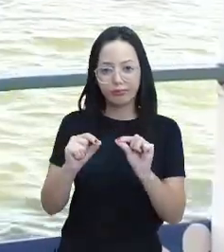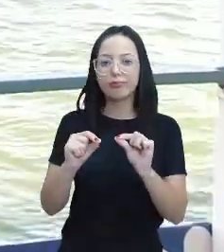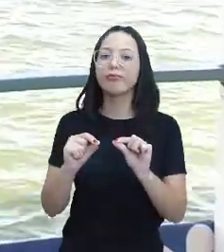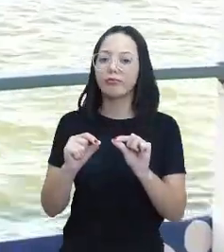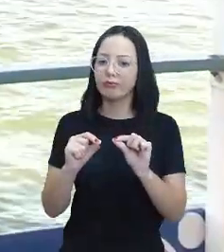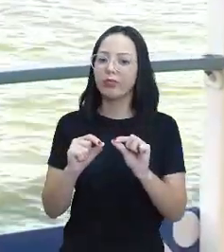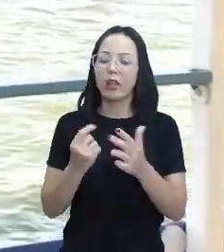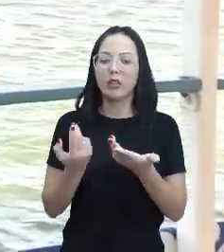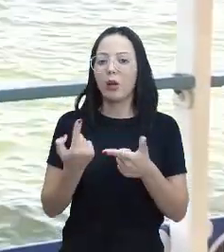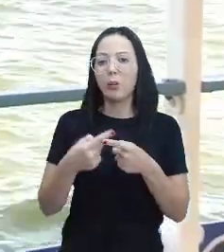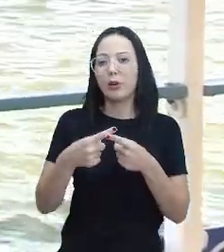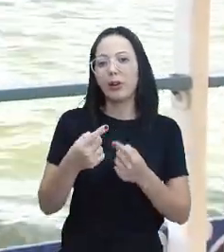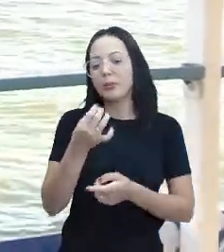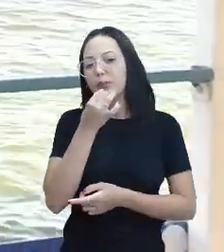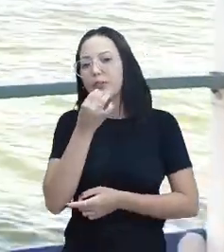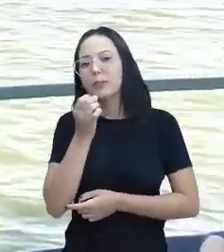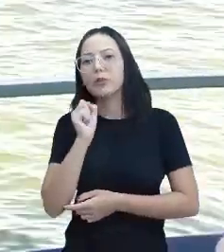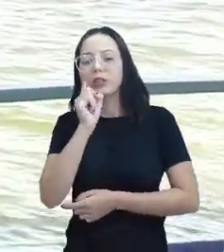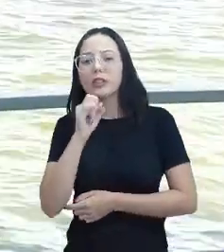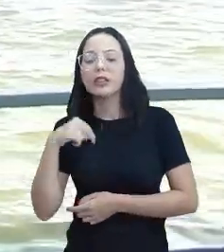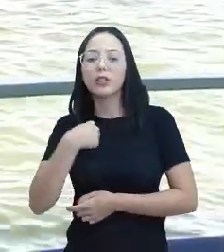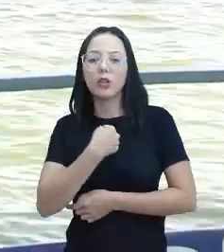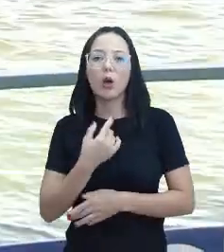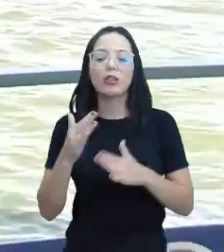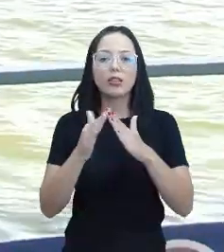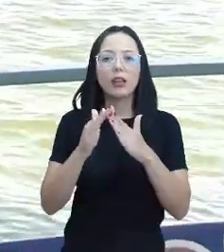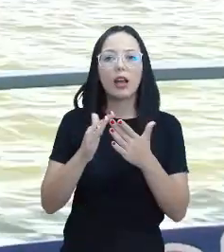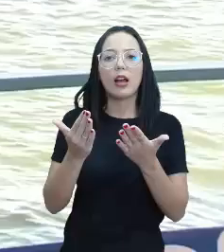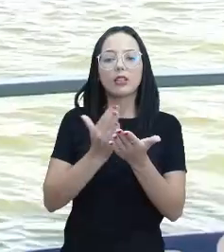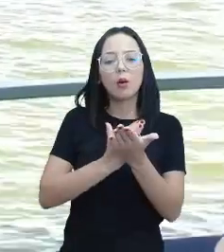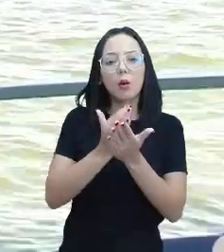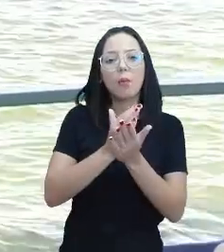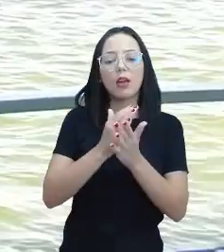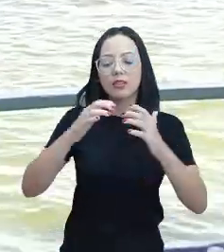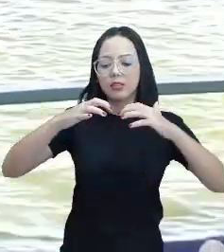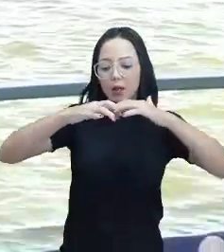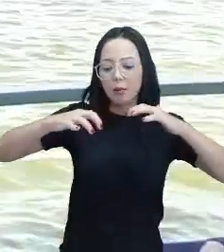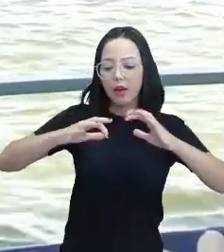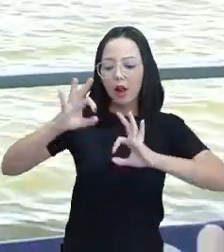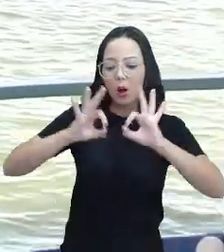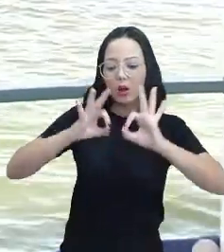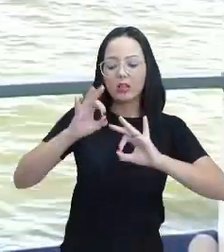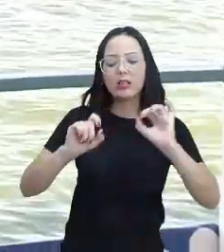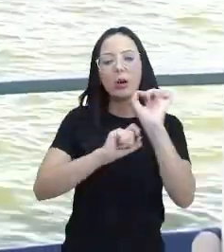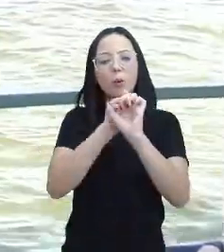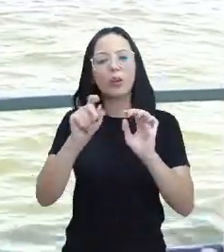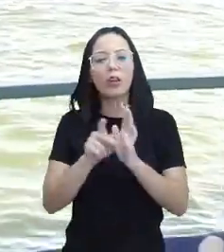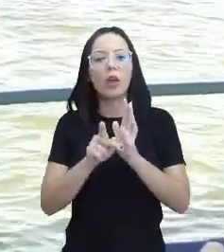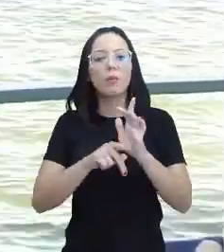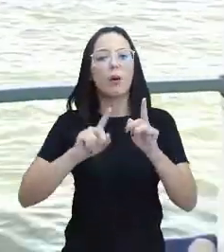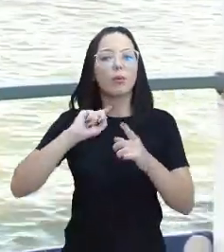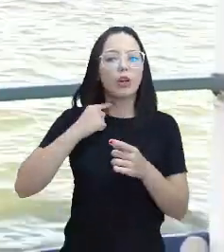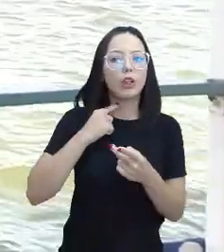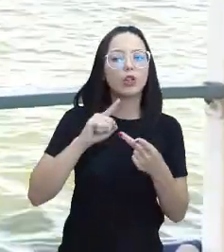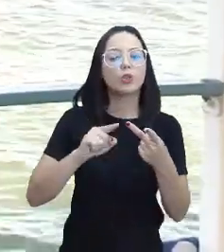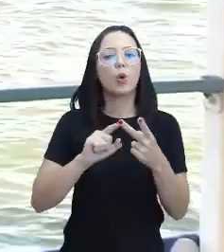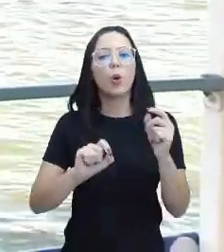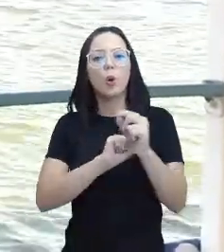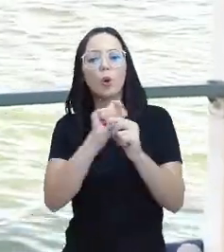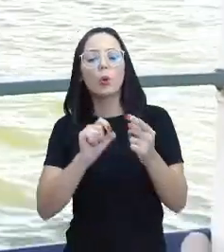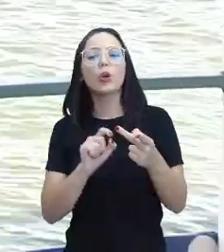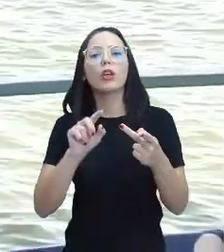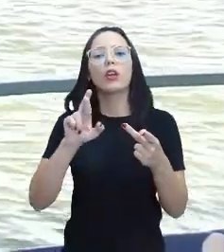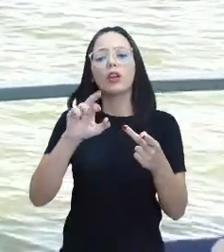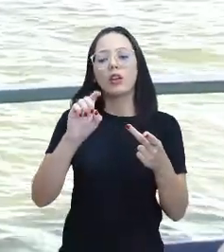sólido. Por exemplo, se a gente em casa a gente começa a separar o que é resíduo sólido do que é orgânico, já é um